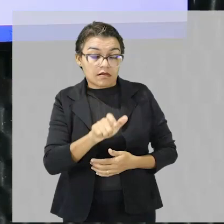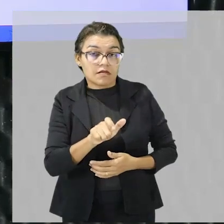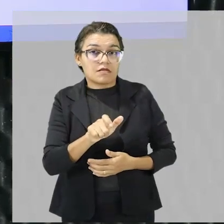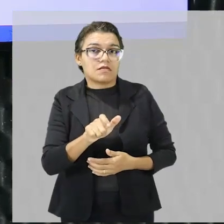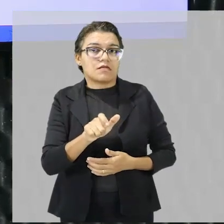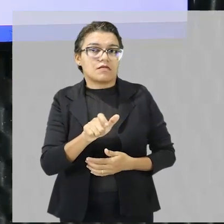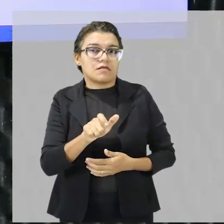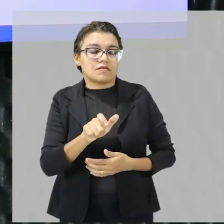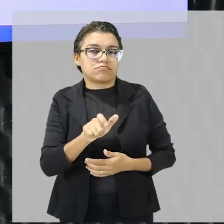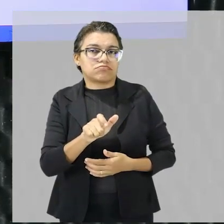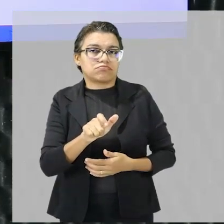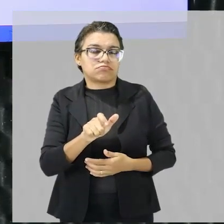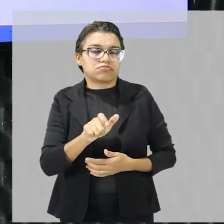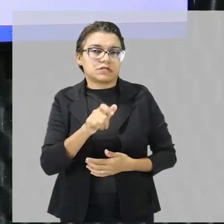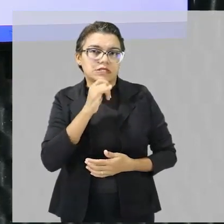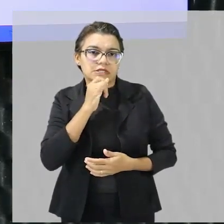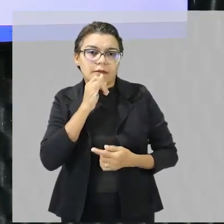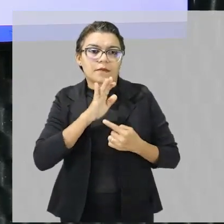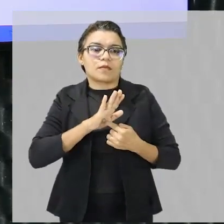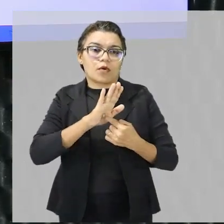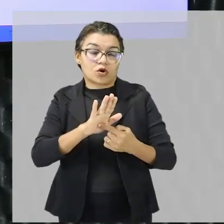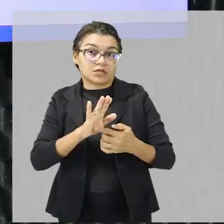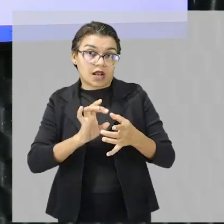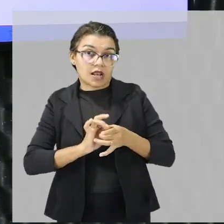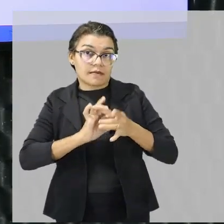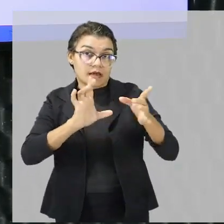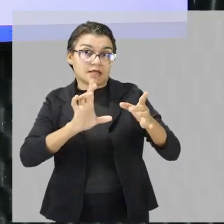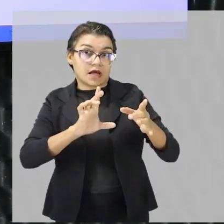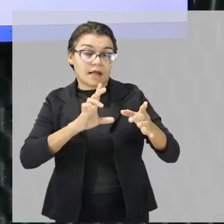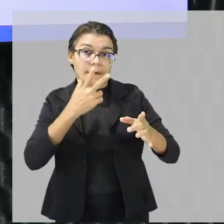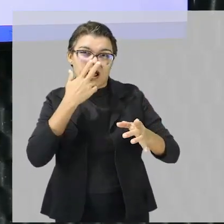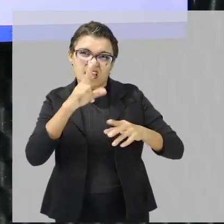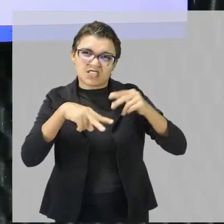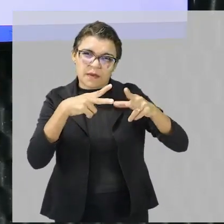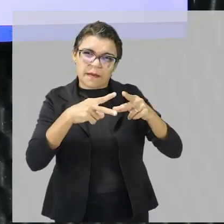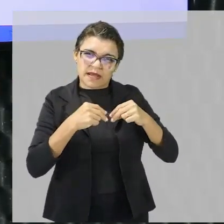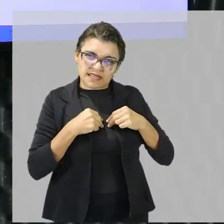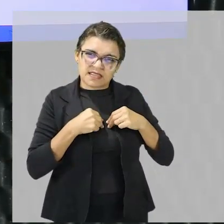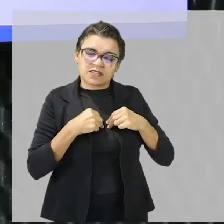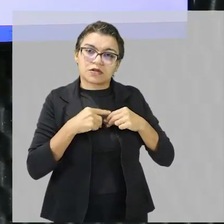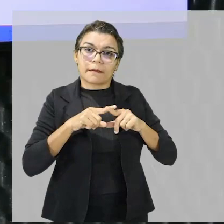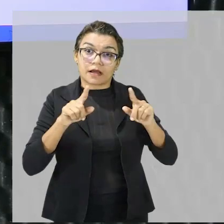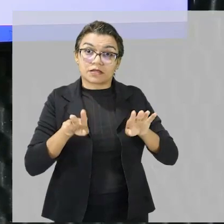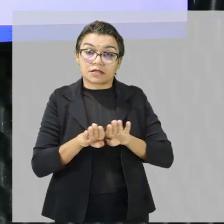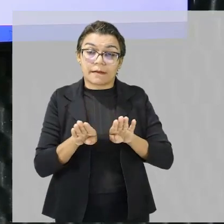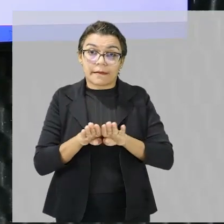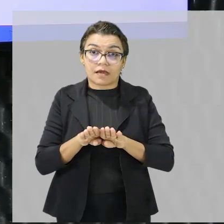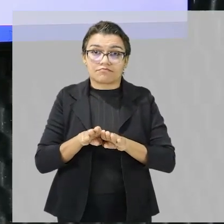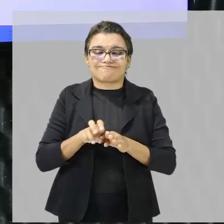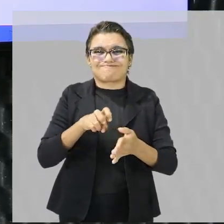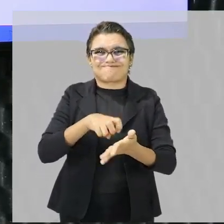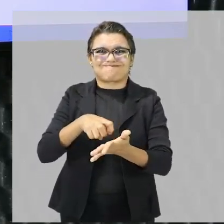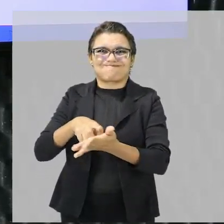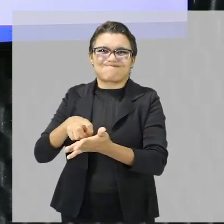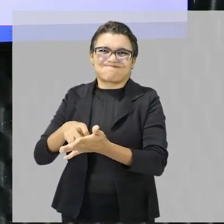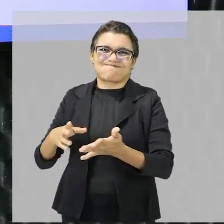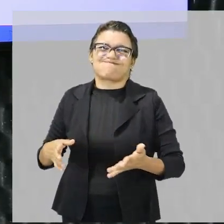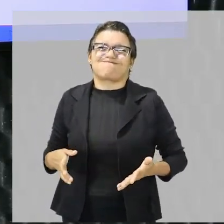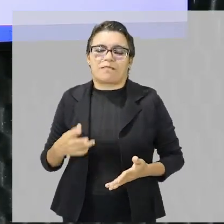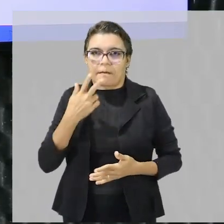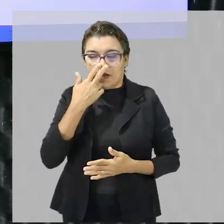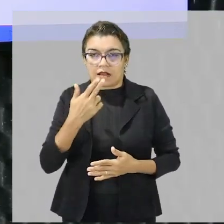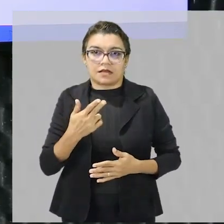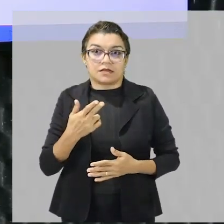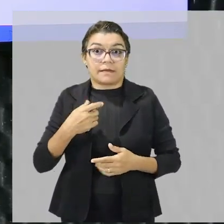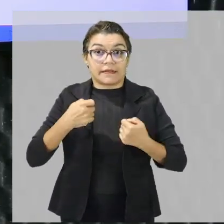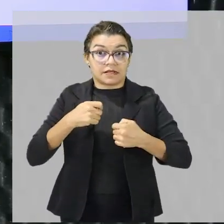a liberdade, ela é um presente, mas ela é uma condenação. Enquanto presente, ela nos dá o poder de escolha, mas enquanto termos de